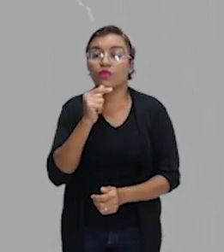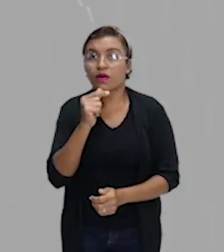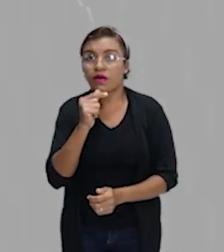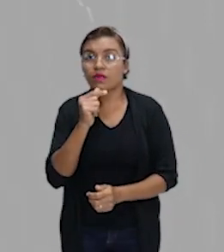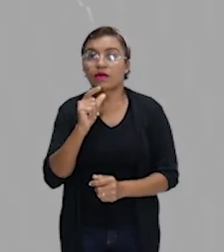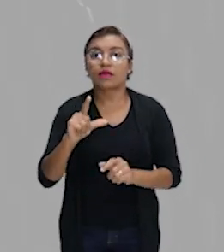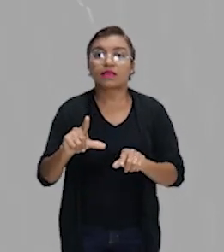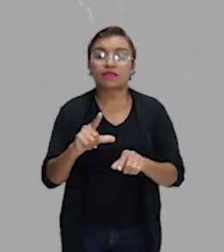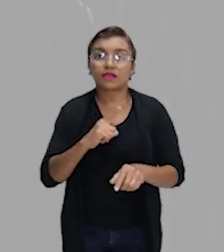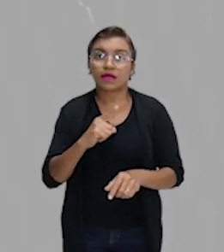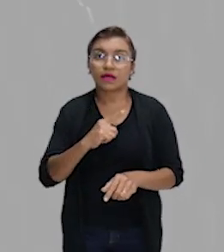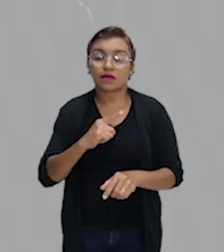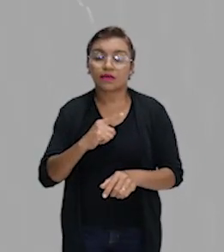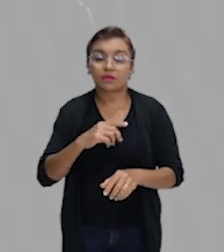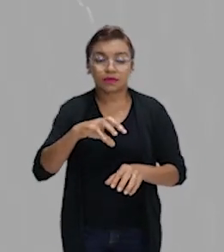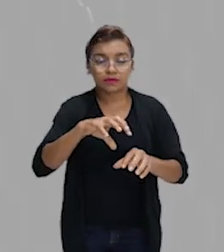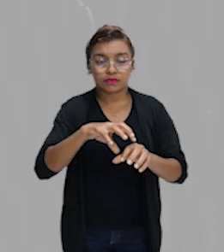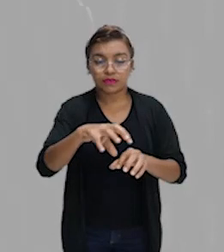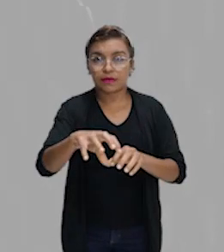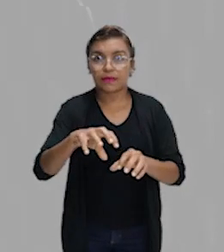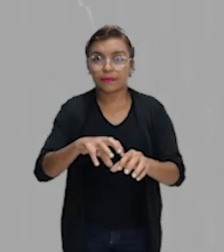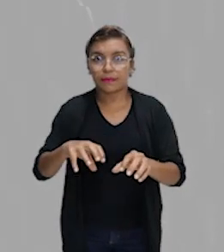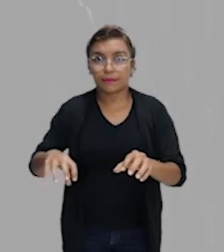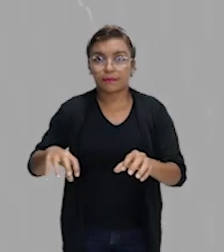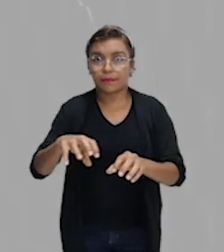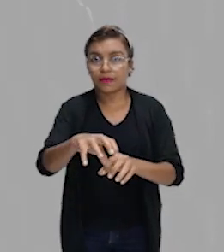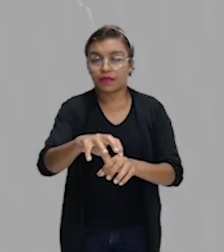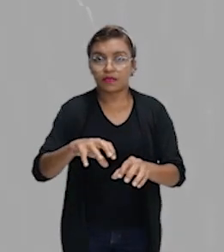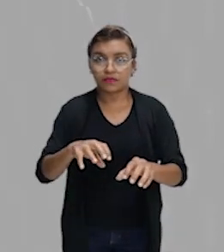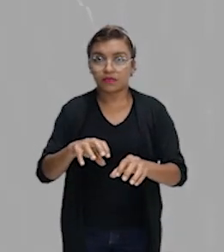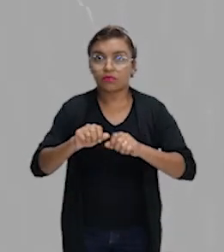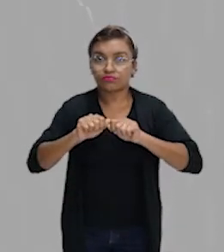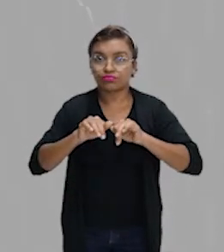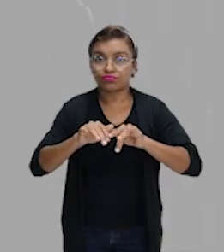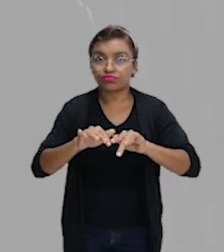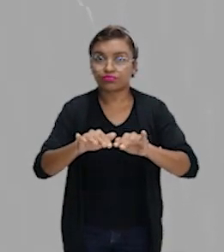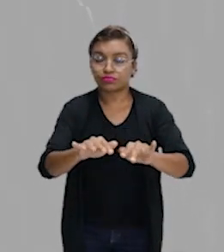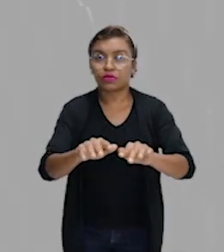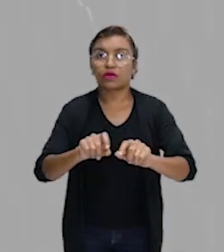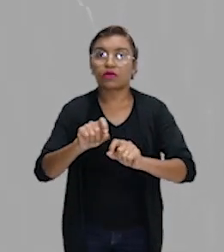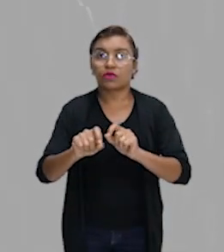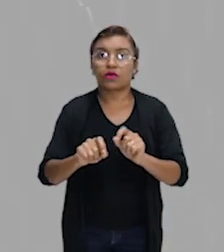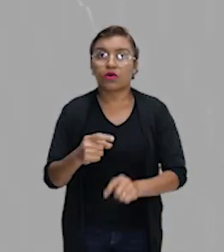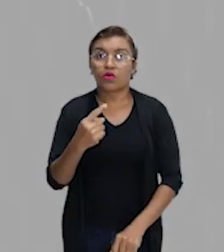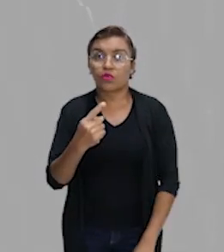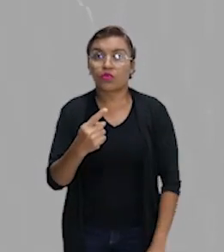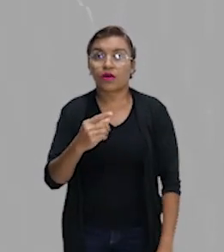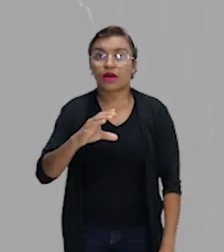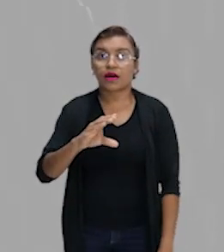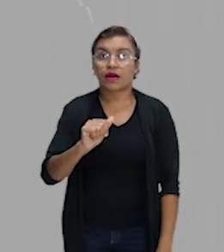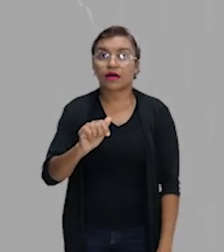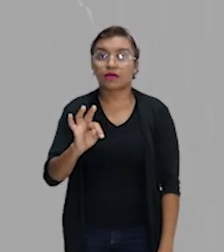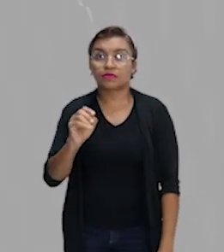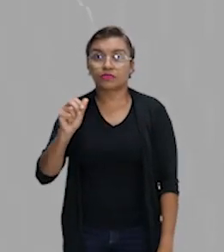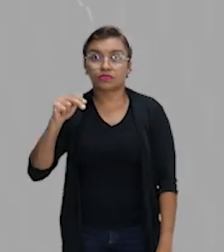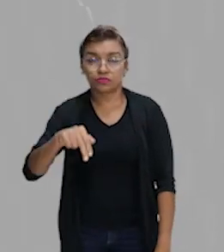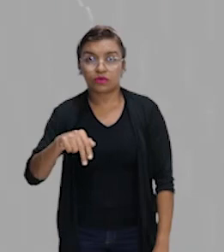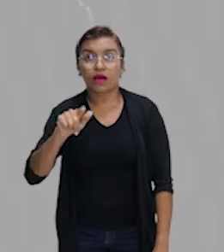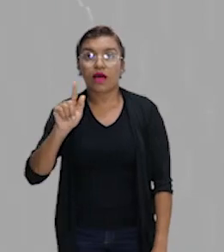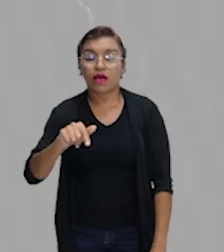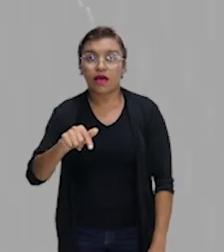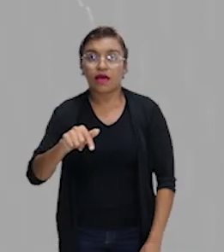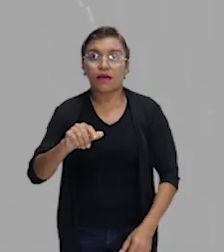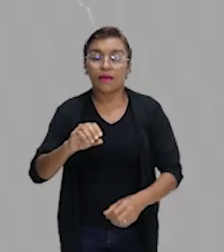uma separação, ok? Liberando pelo menos um cátion. Cátion, sabemos que são